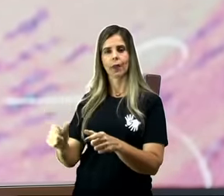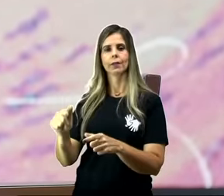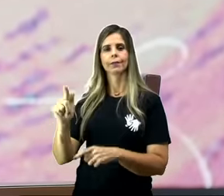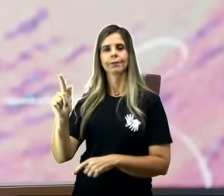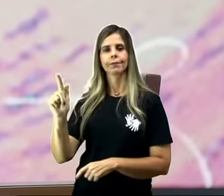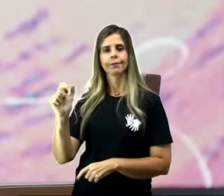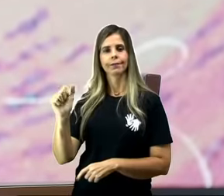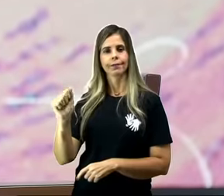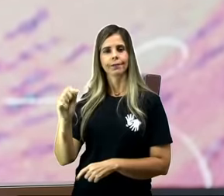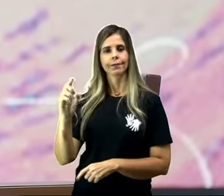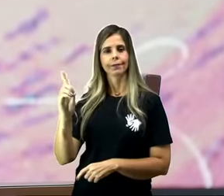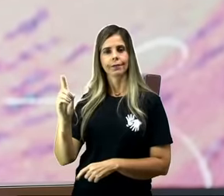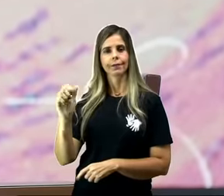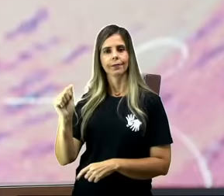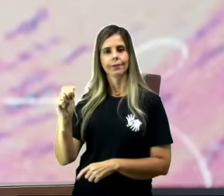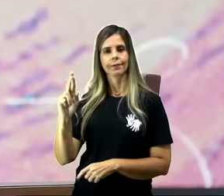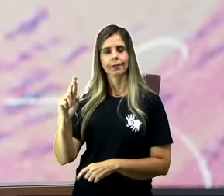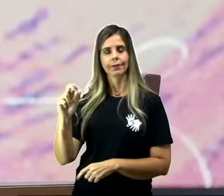propósito.